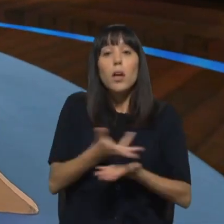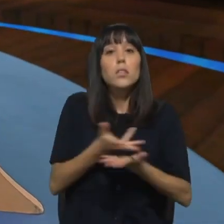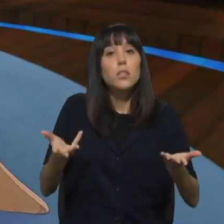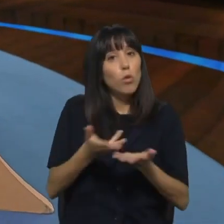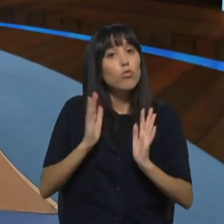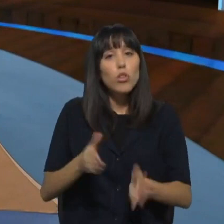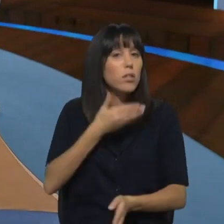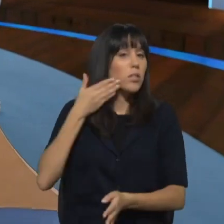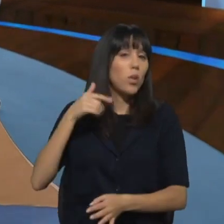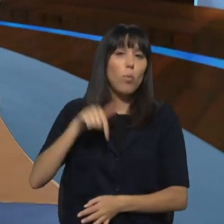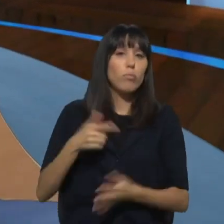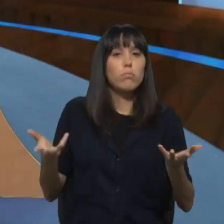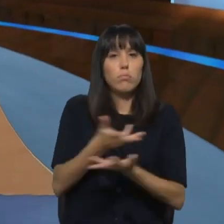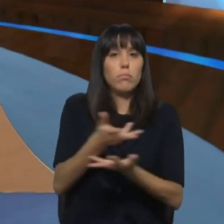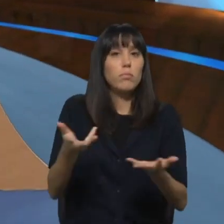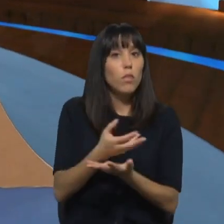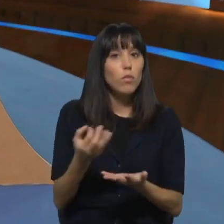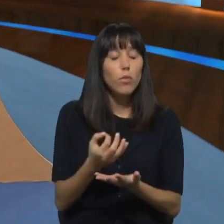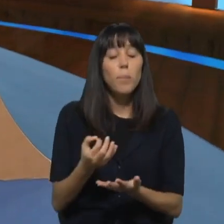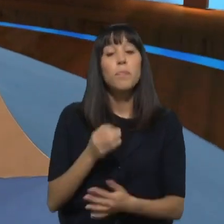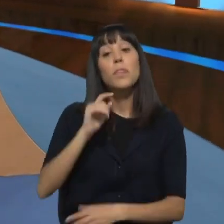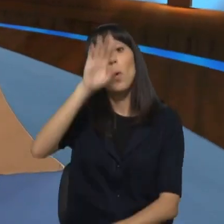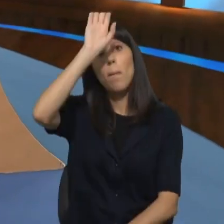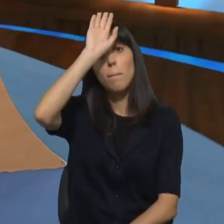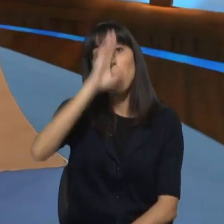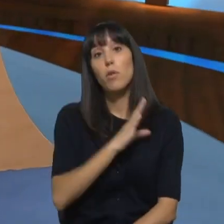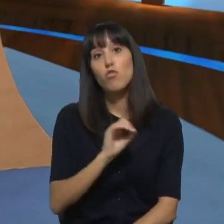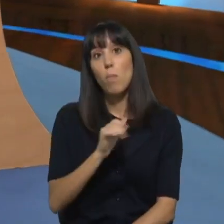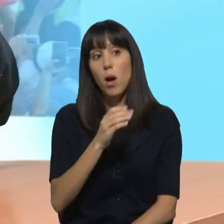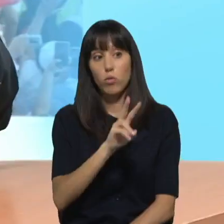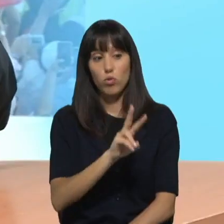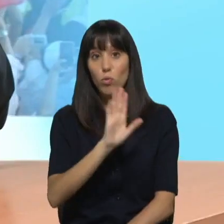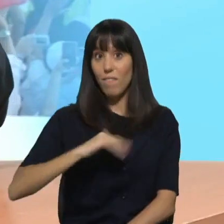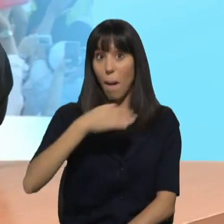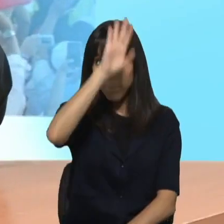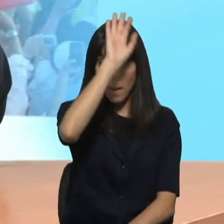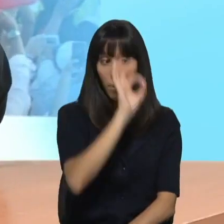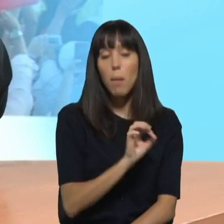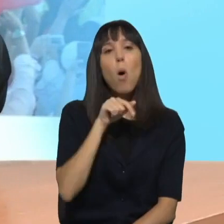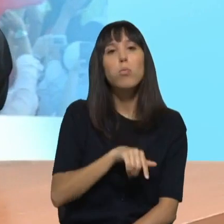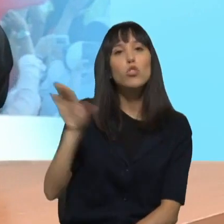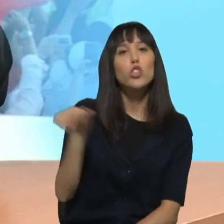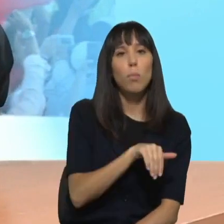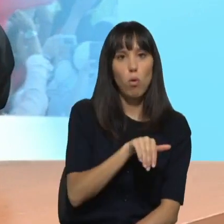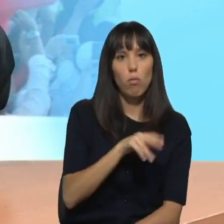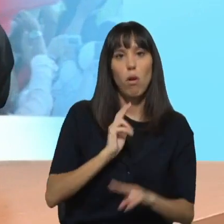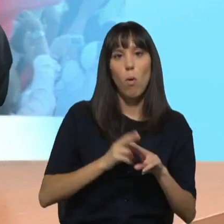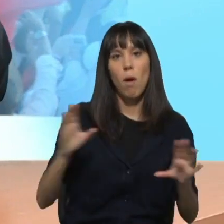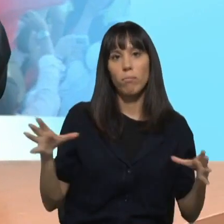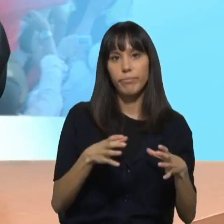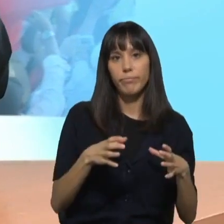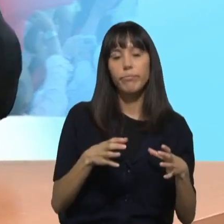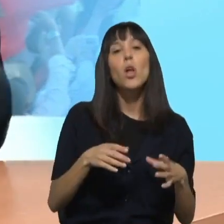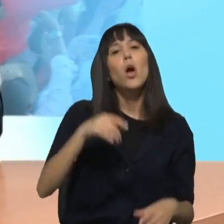desde cedo aconteceu, e, portanto, quando o Papa João Paulo II foi eleito Papa, quis chamá-lo rapidamente para Roma. Para quê? Não para